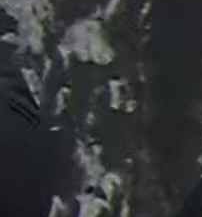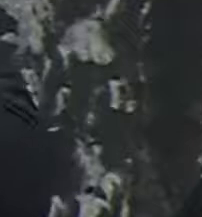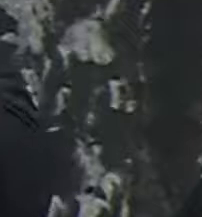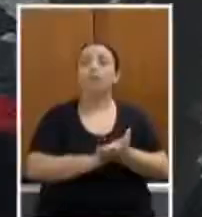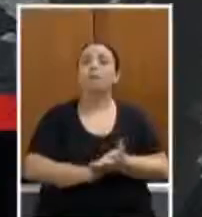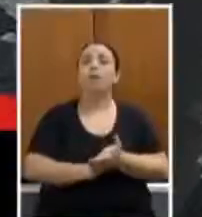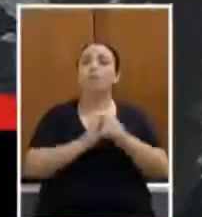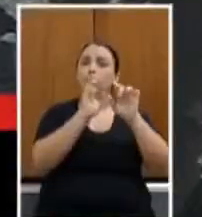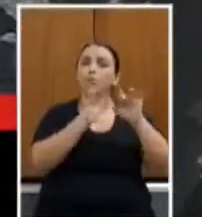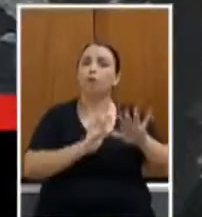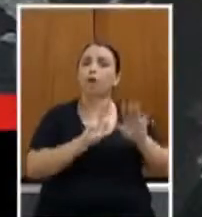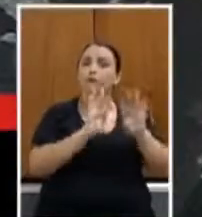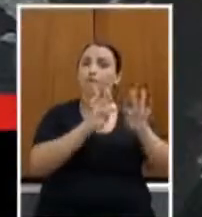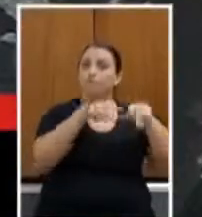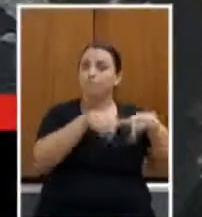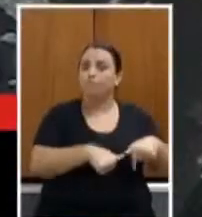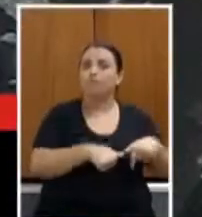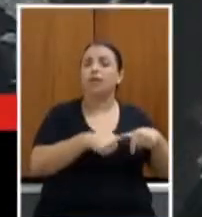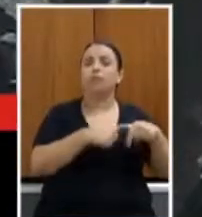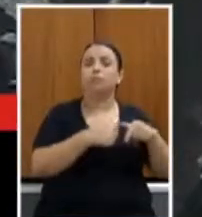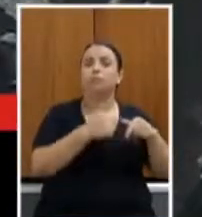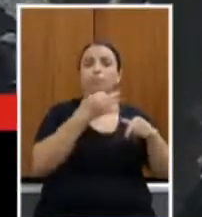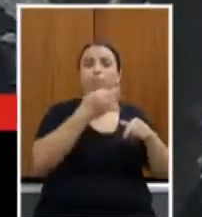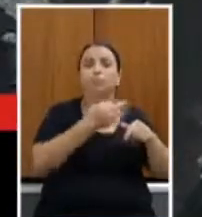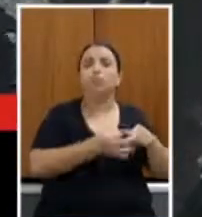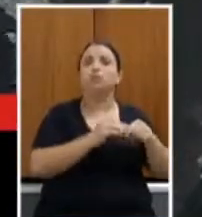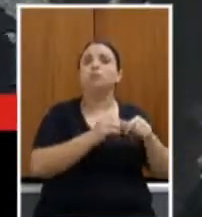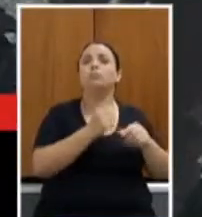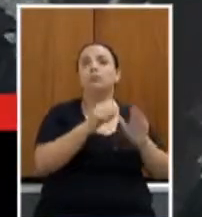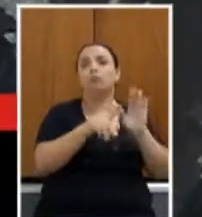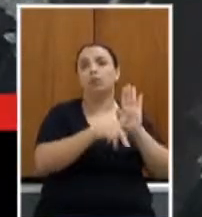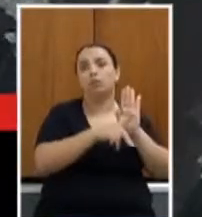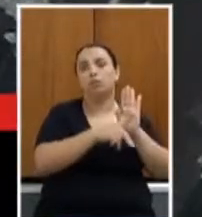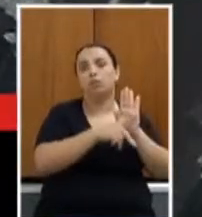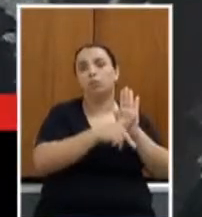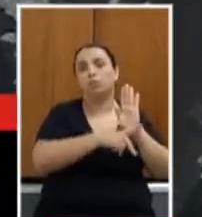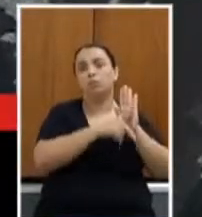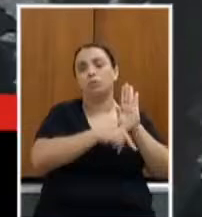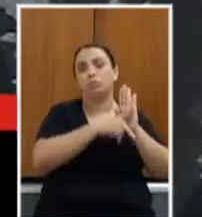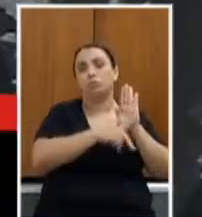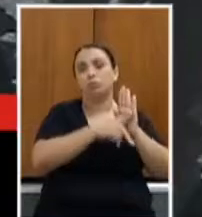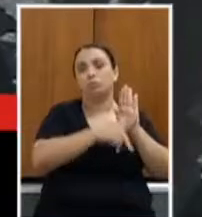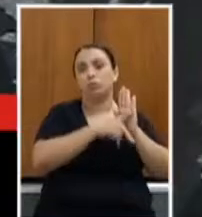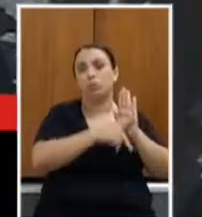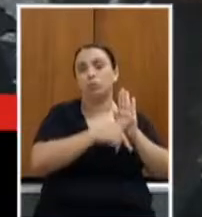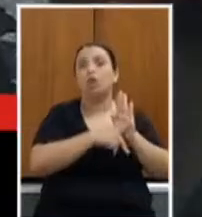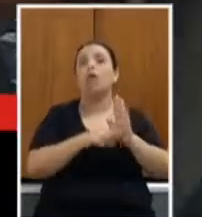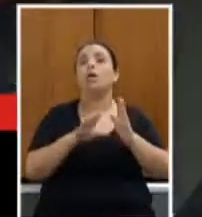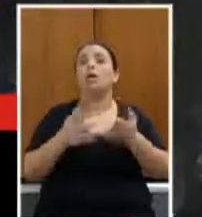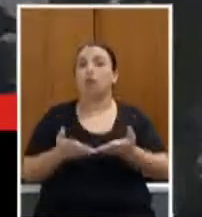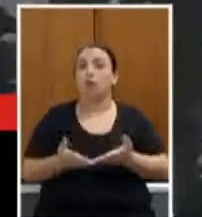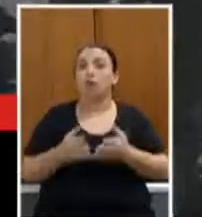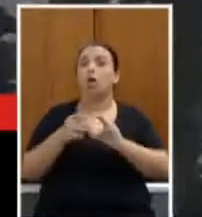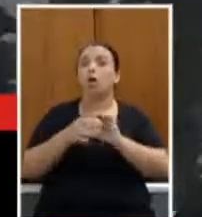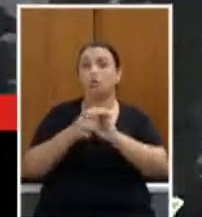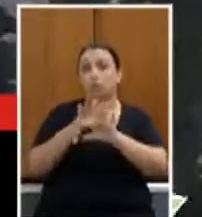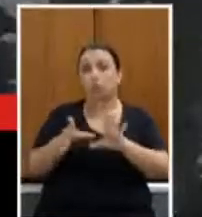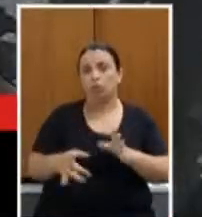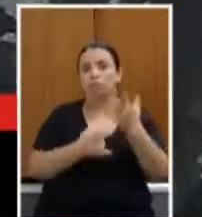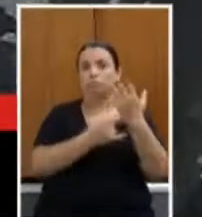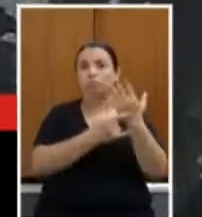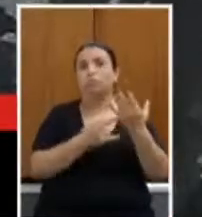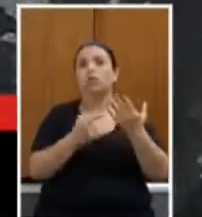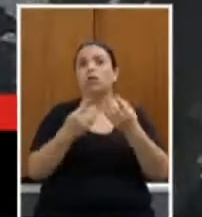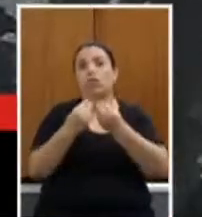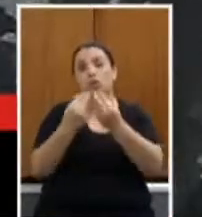redação final do projeto de lei de número 1006 de 2019 do governador do Estado, que autoriza a Universidade do Estado de Minas Gerais a doar ao município de